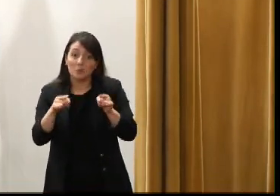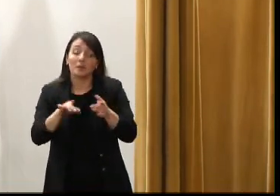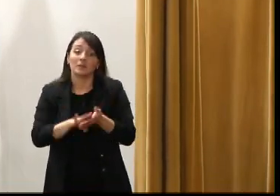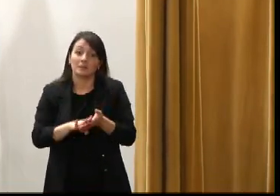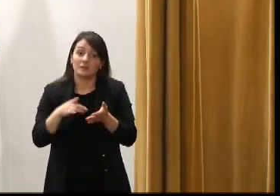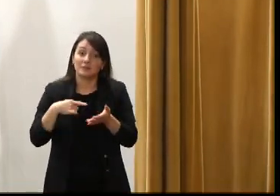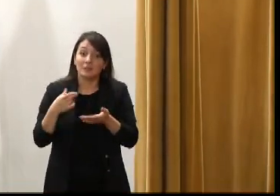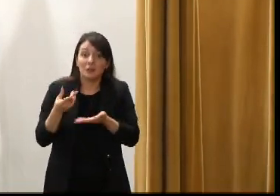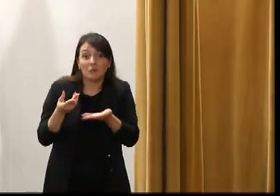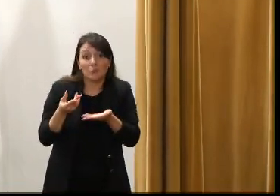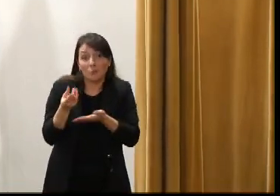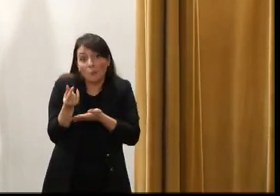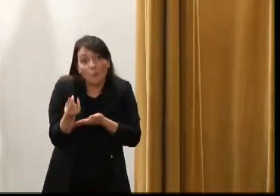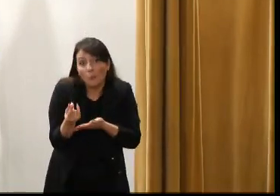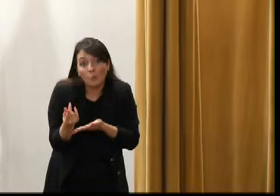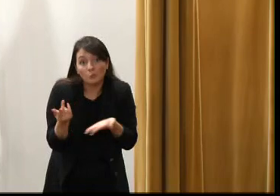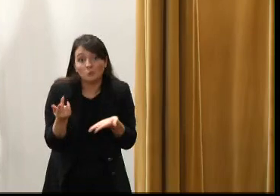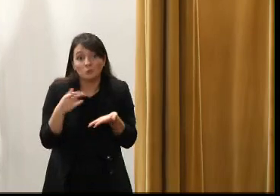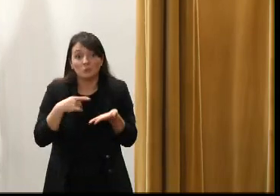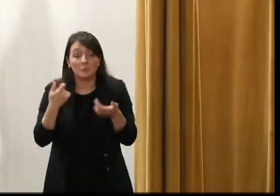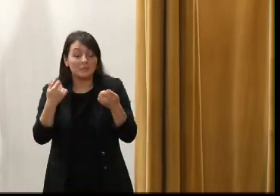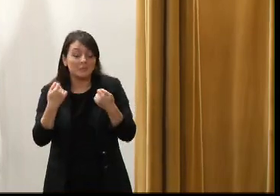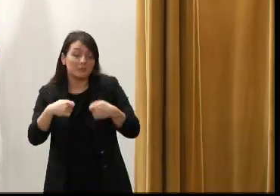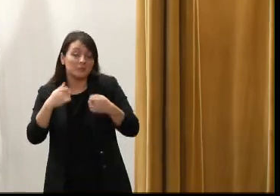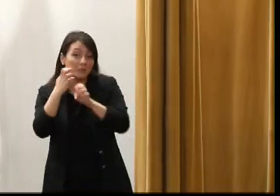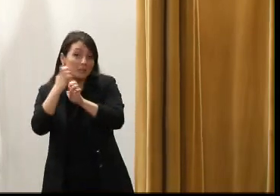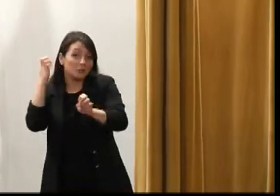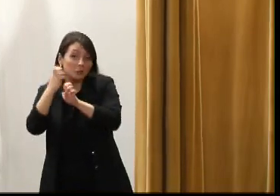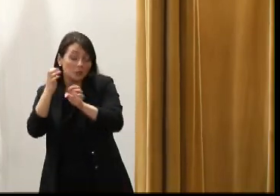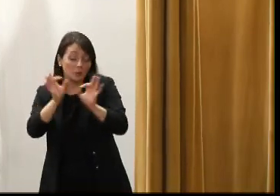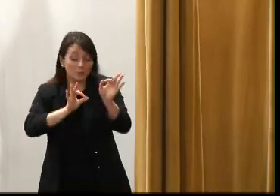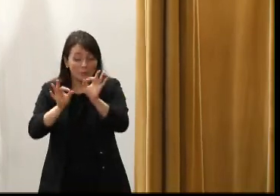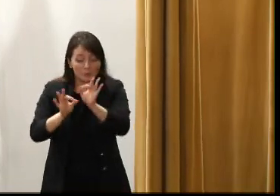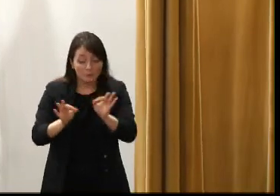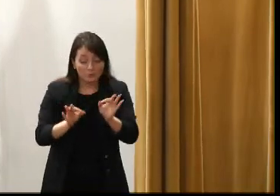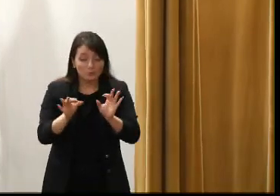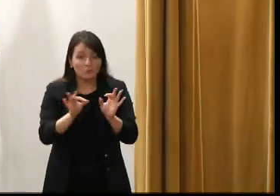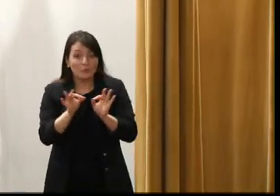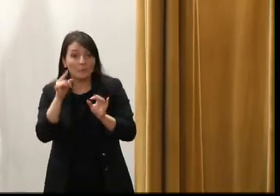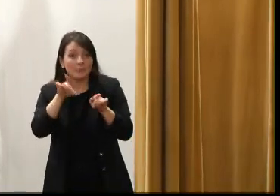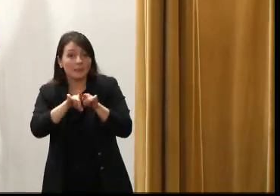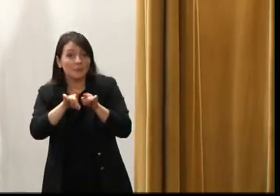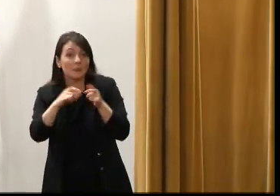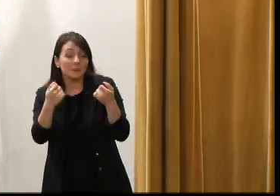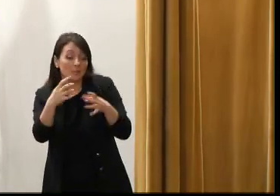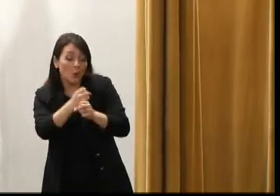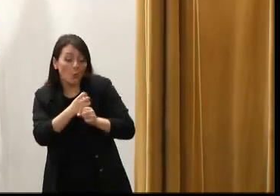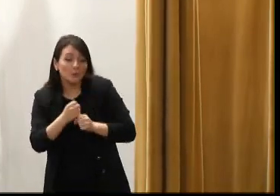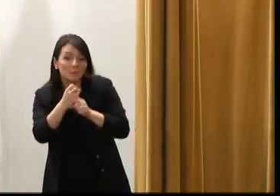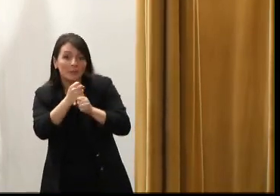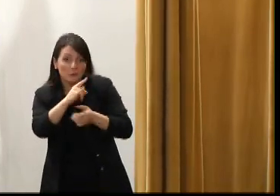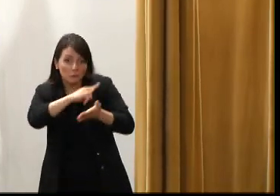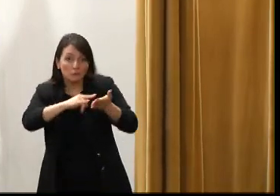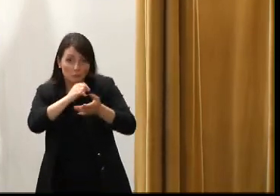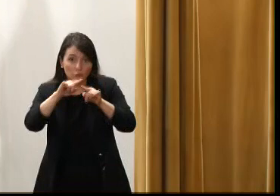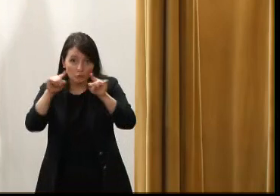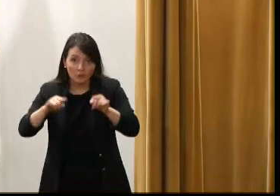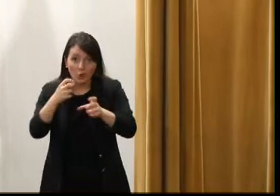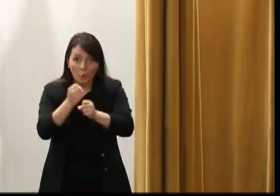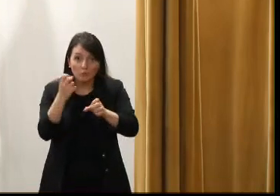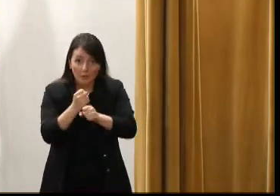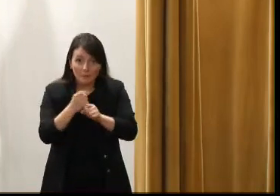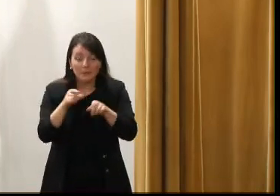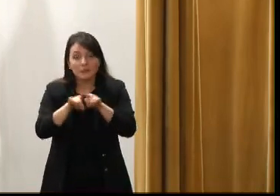que ter um engenheiro, que vai ser o responsável técnico pelo plano de gestão de resíduos, eles têm que ter um contador, eles têm que pagar a